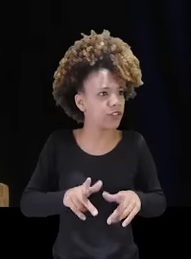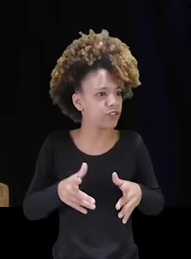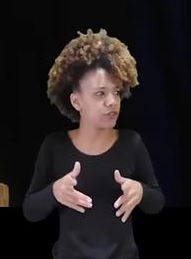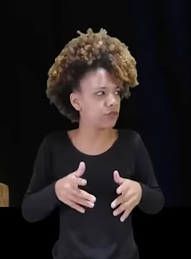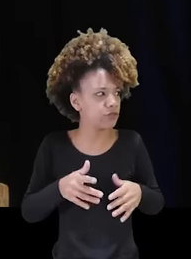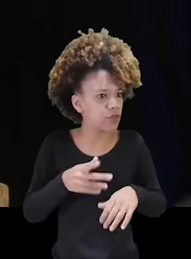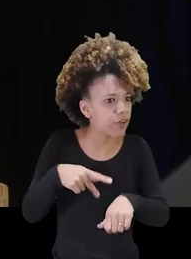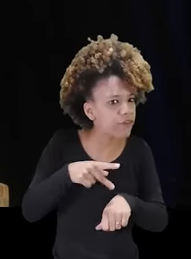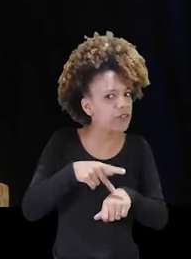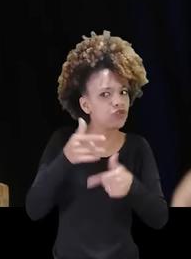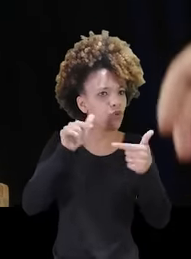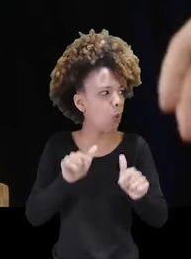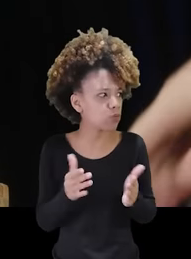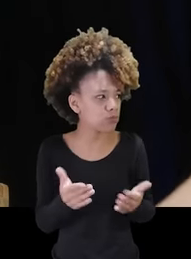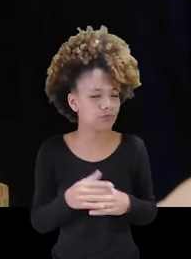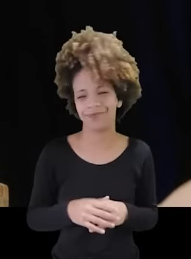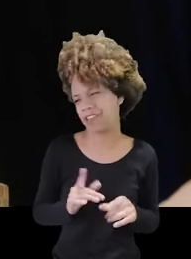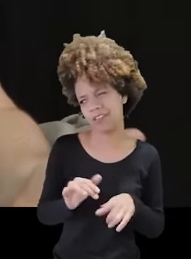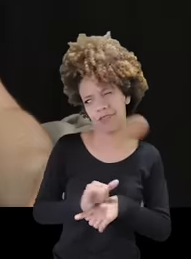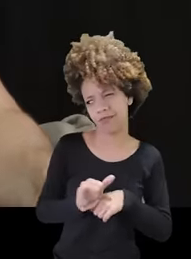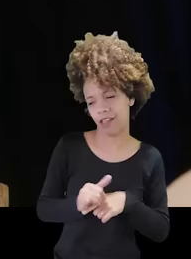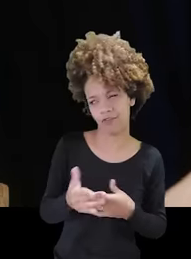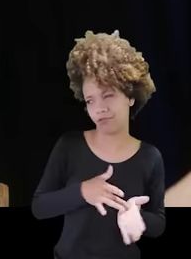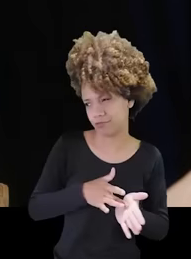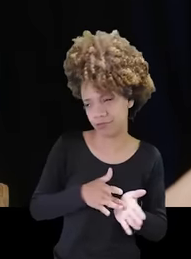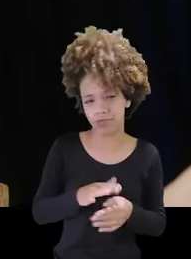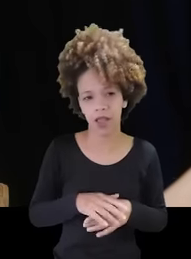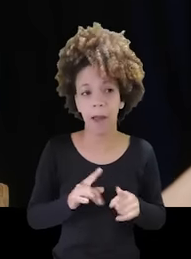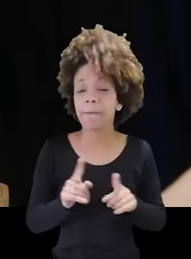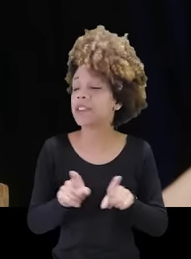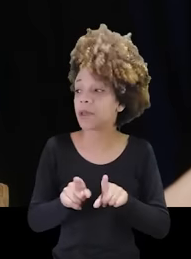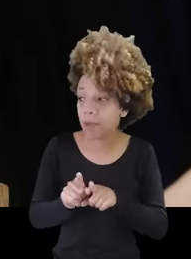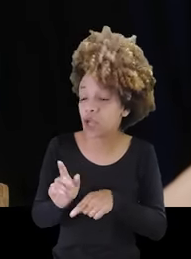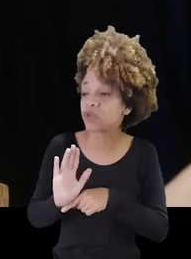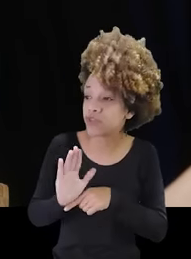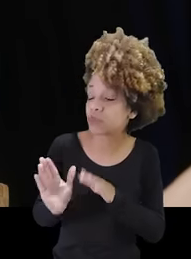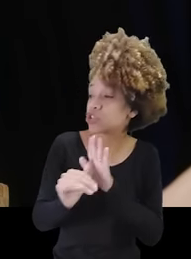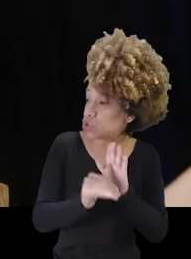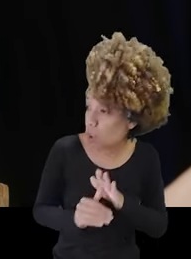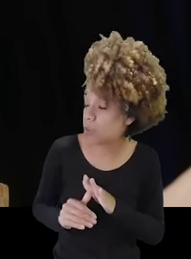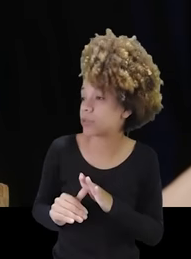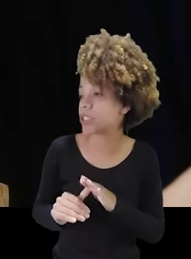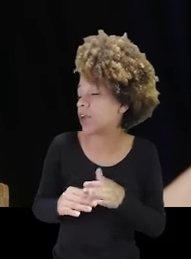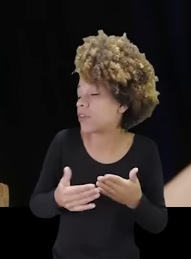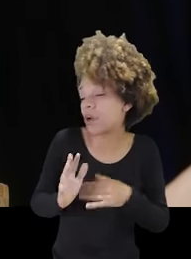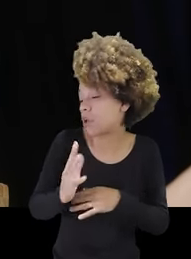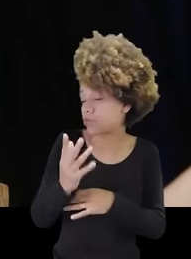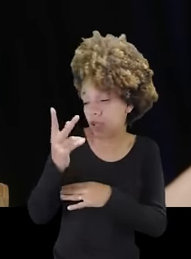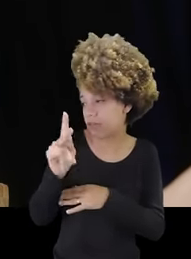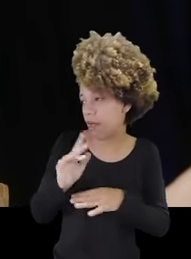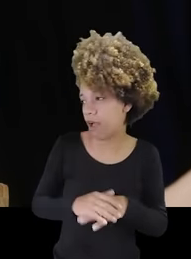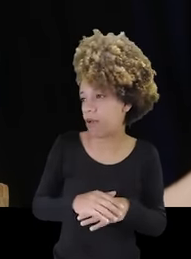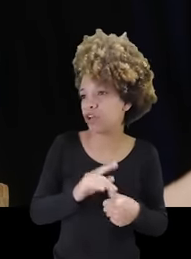então aí eles dão a gente fica bom não mas tem também os filmes de roubo que são os roubos que